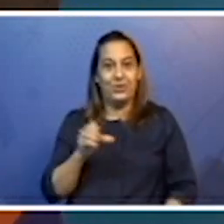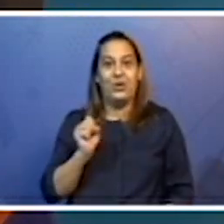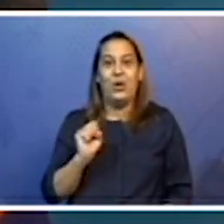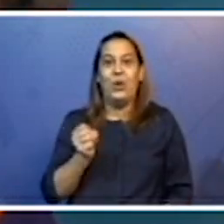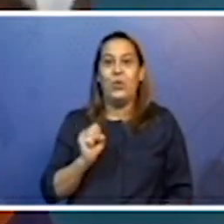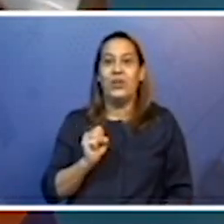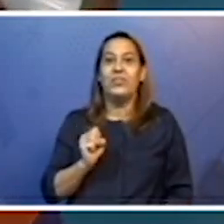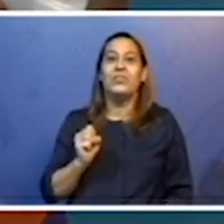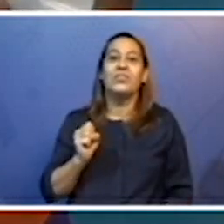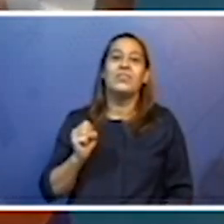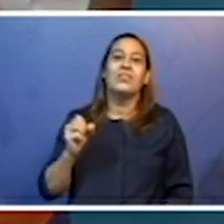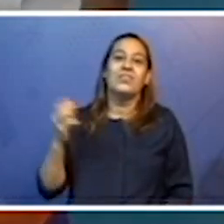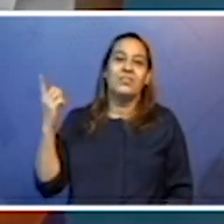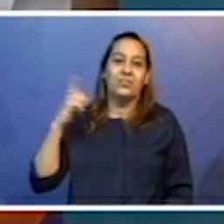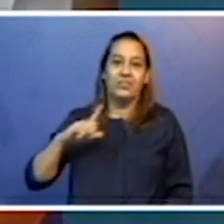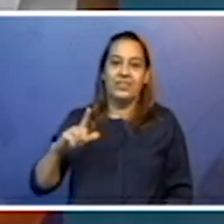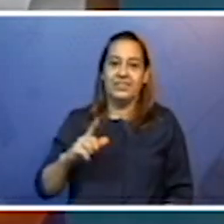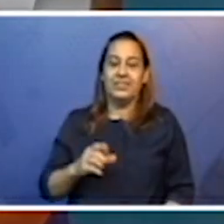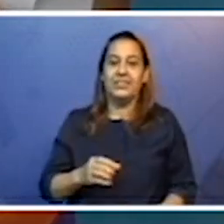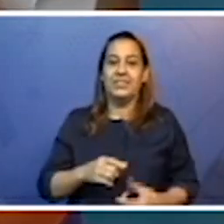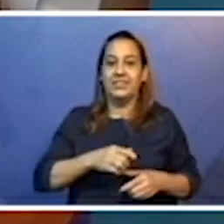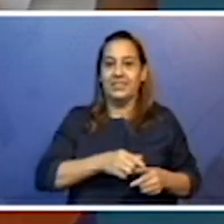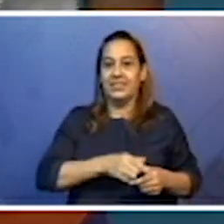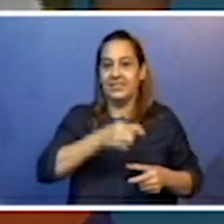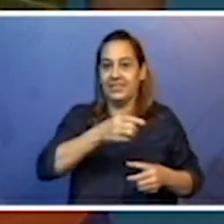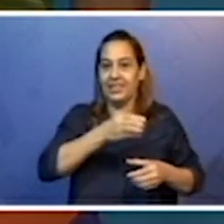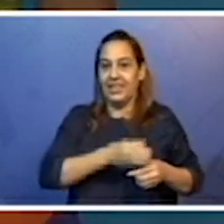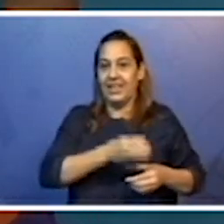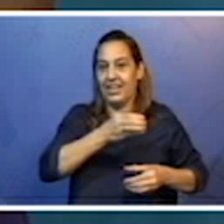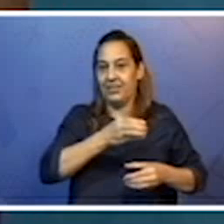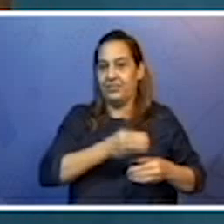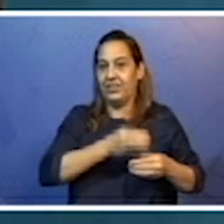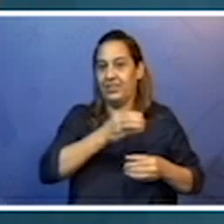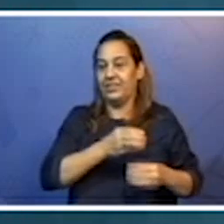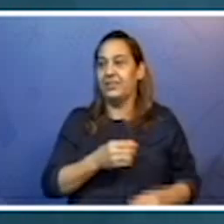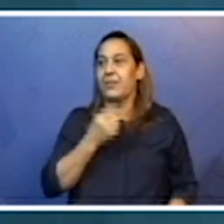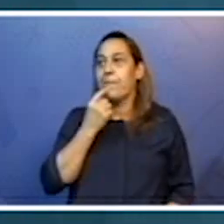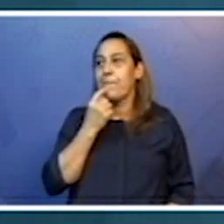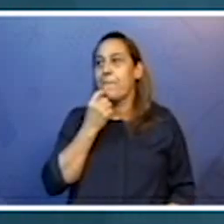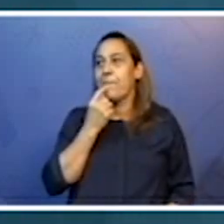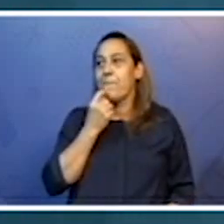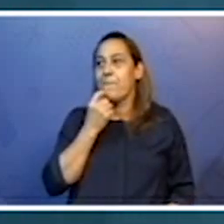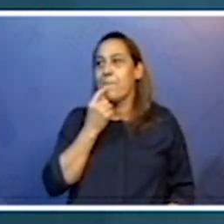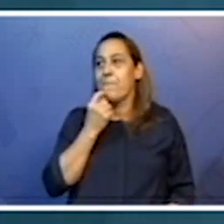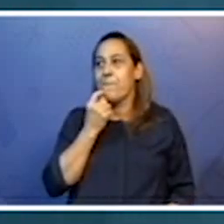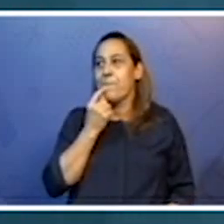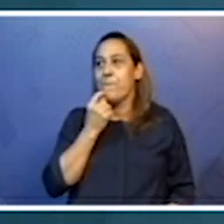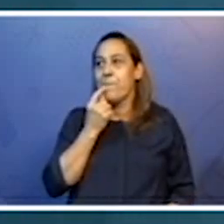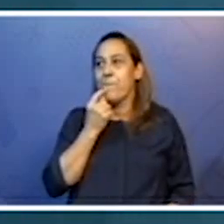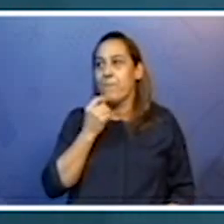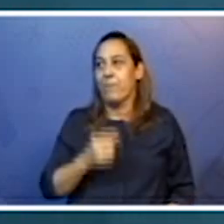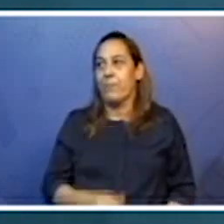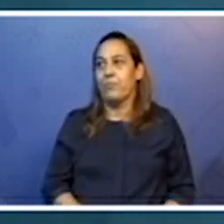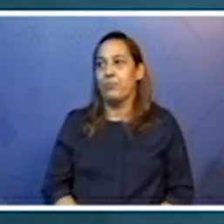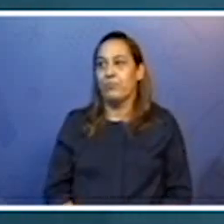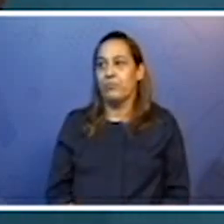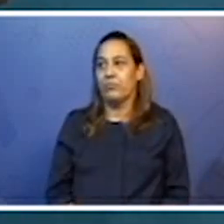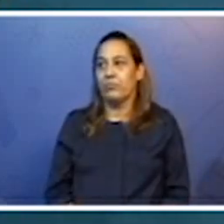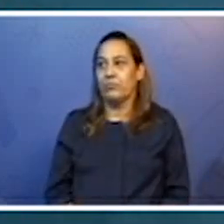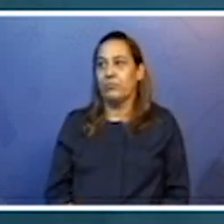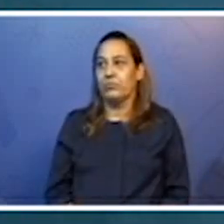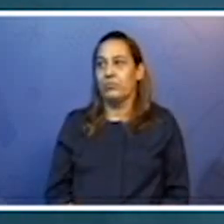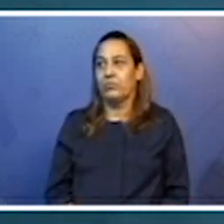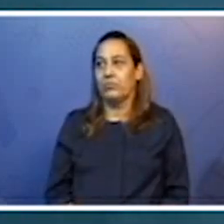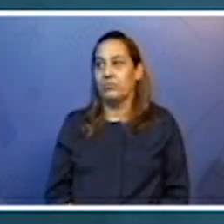Aê, finalizei. Pronto. Quantas garrafinhas eu precisei? Oito garrafinhas